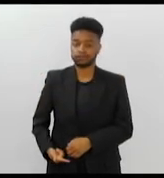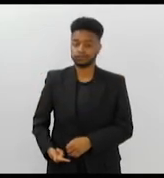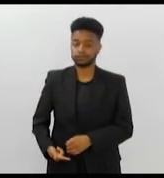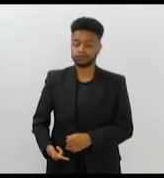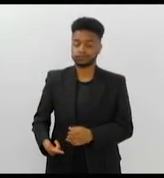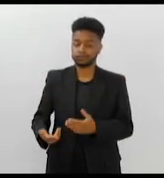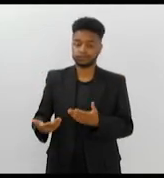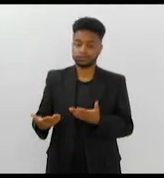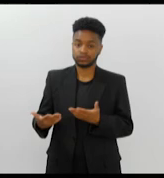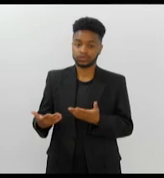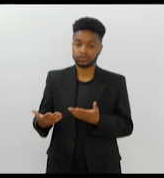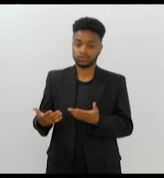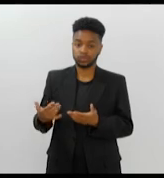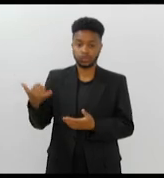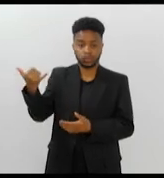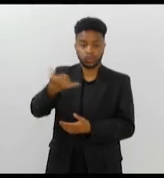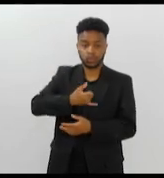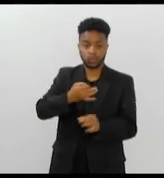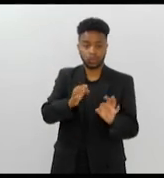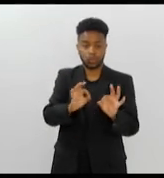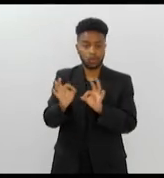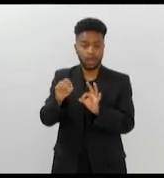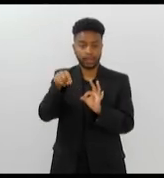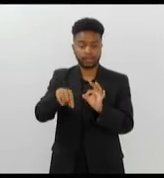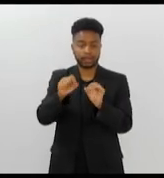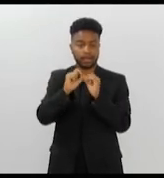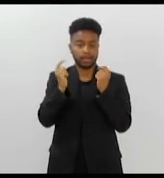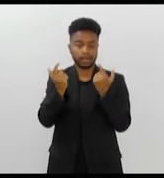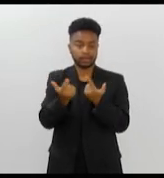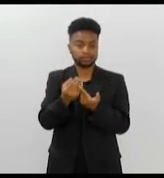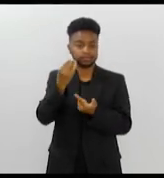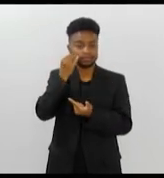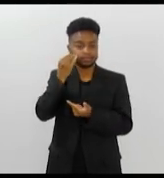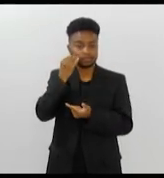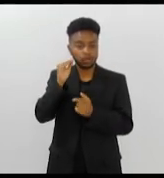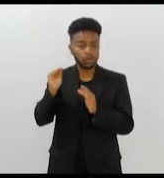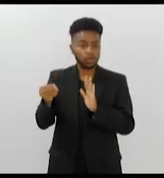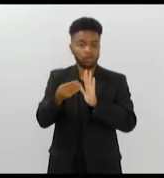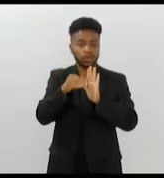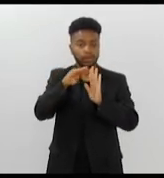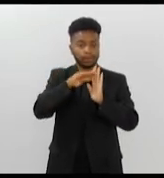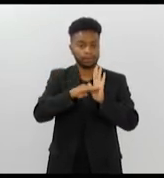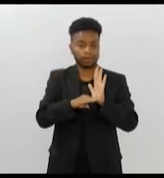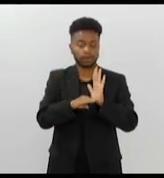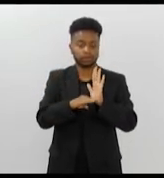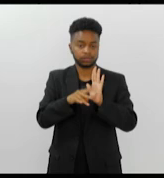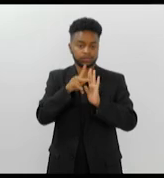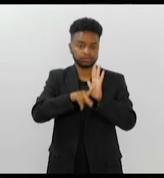acionou o Parlamento para que esse projeto venha à pauta